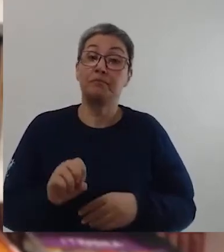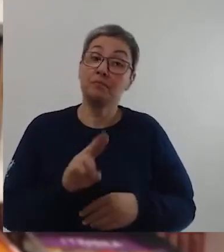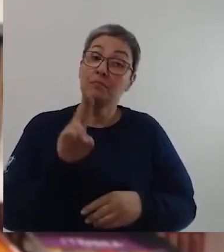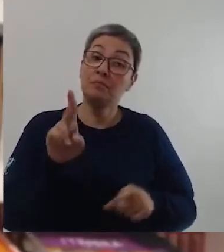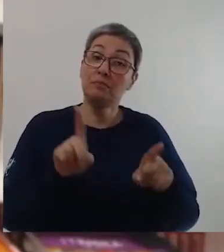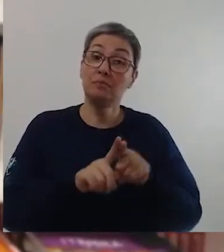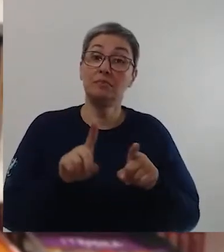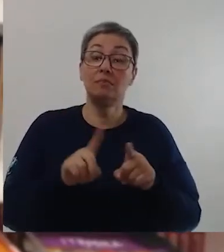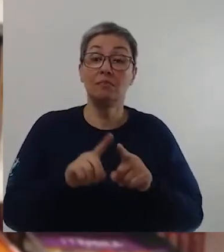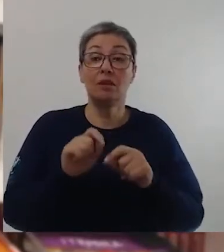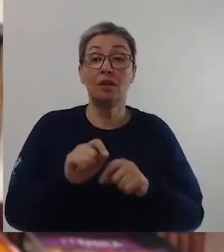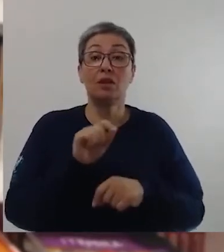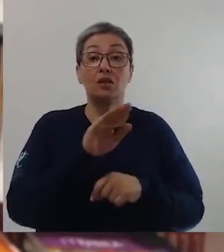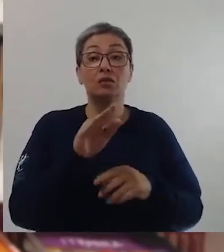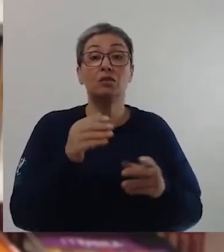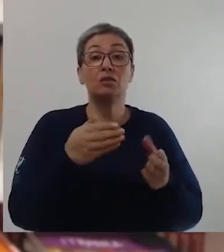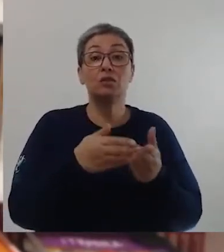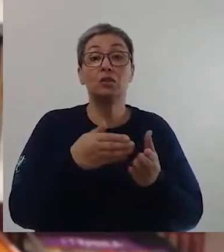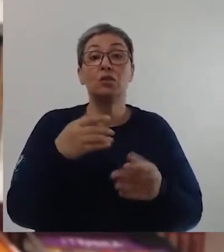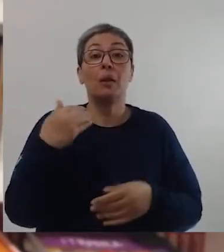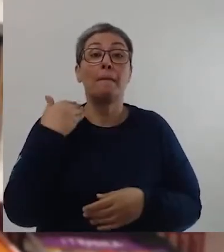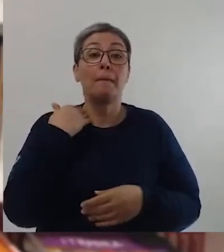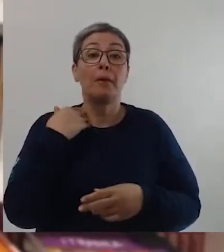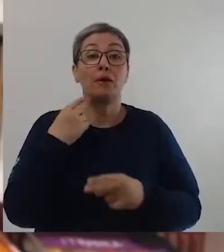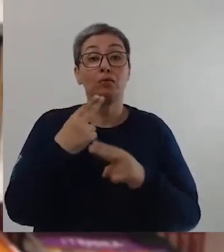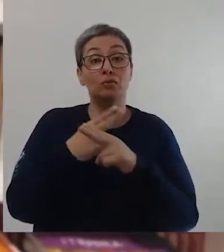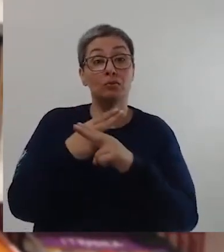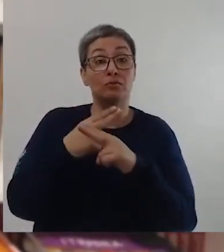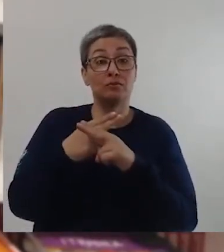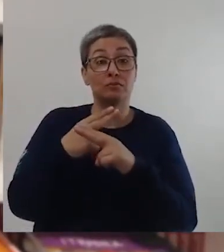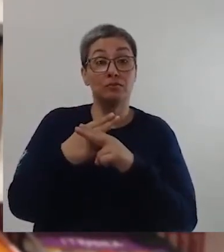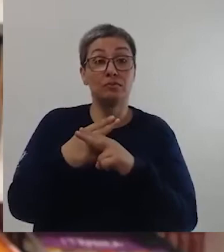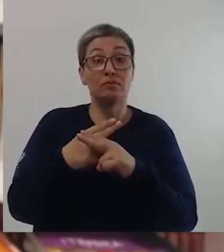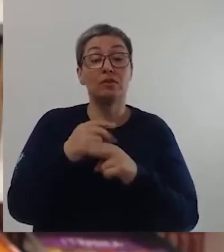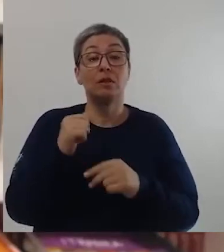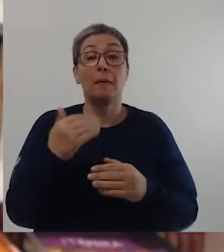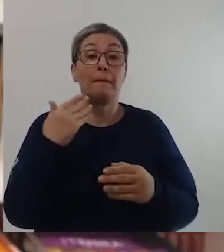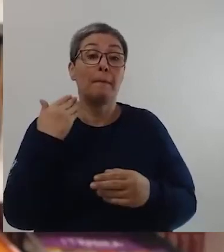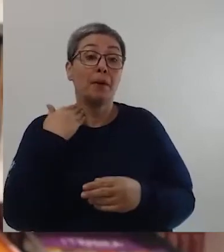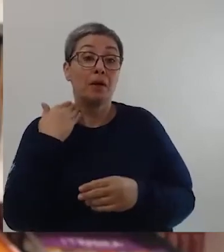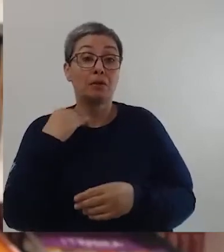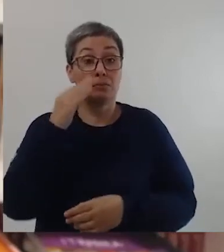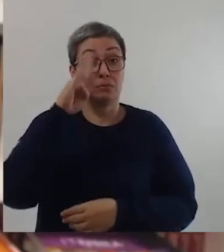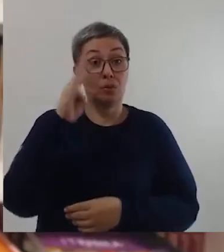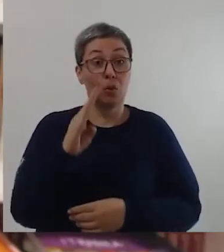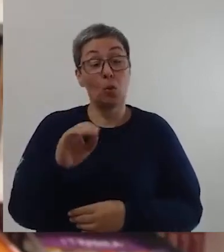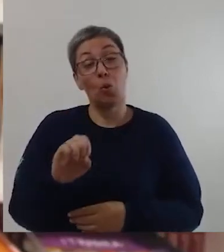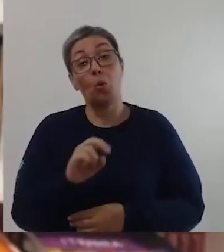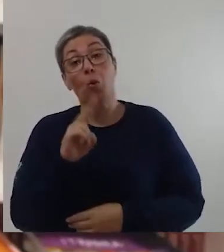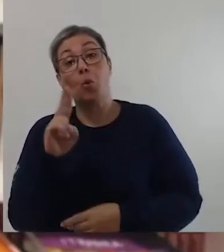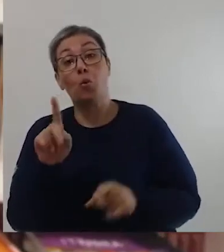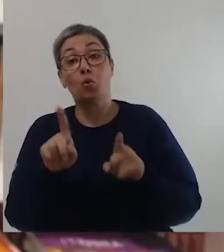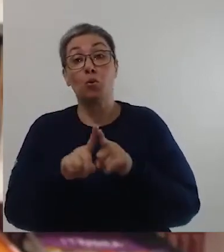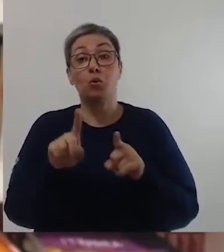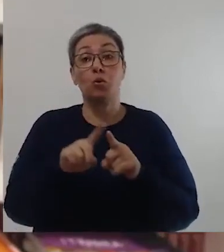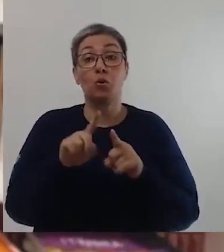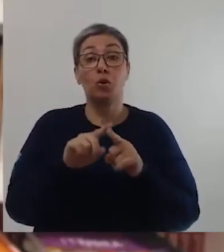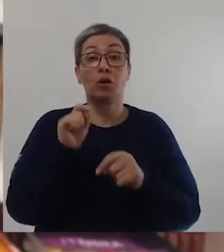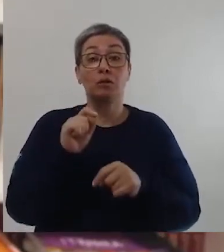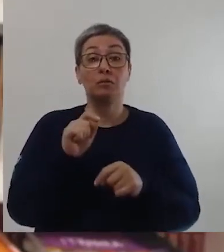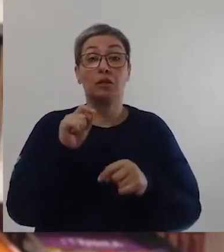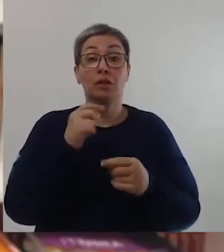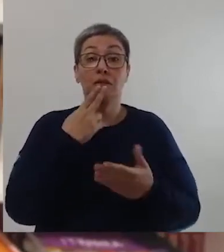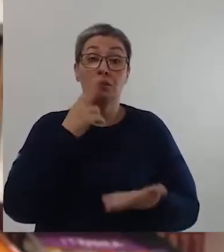Federal ou até nas agências da Caixa né o Banco do Brasil ou